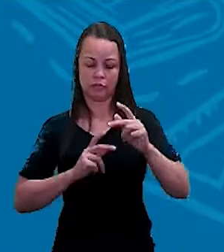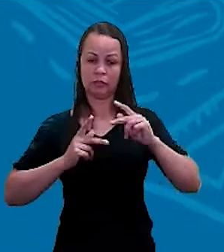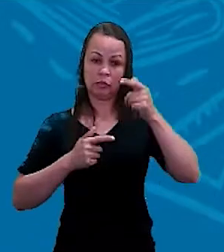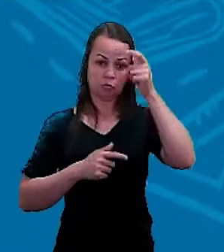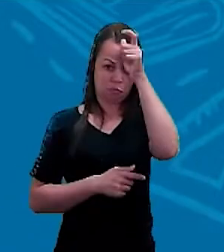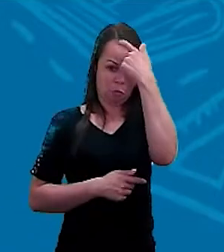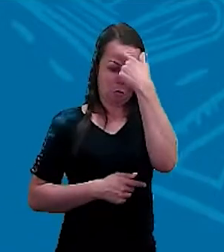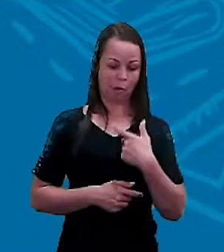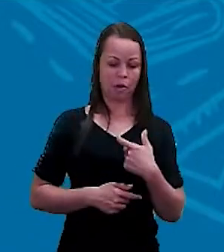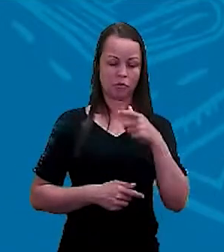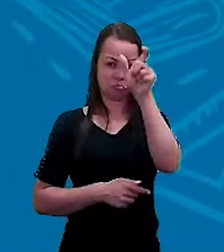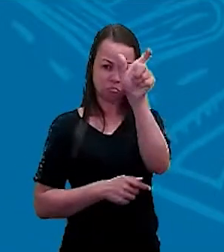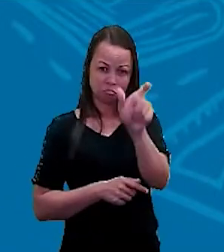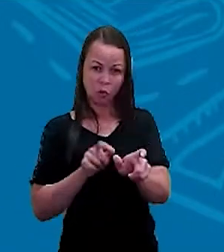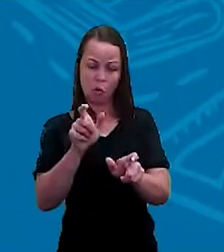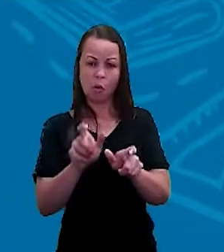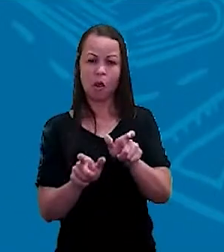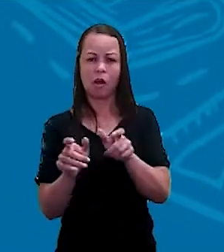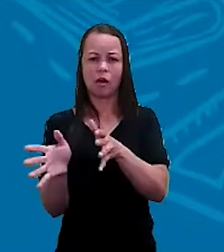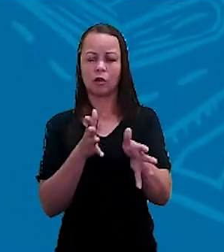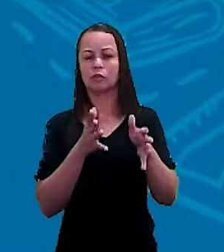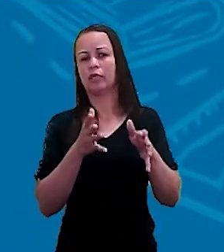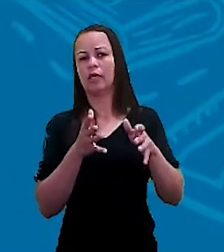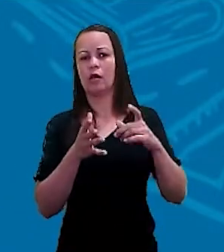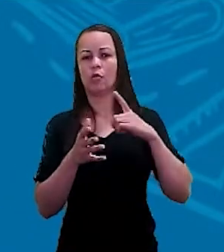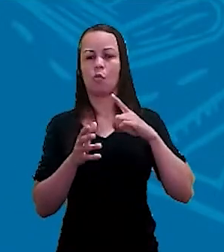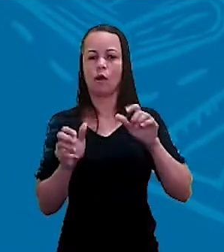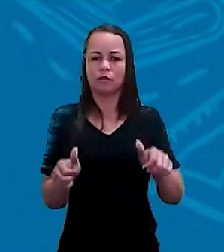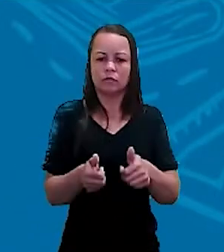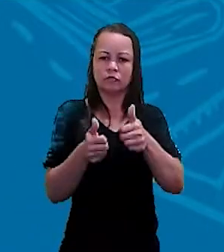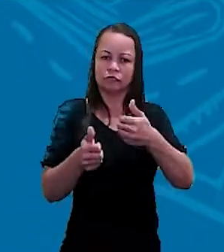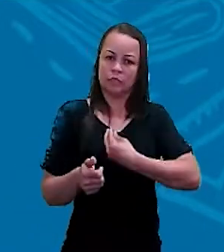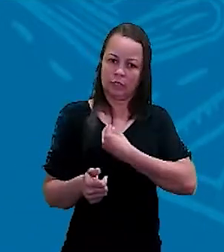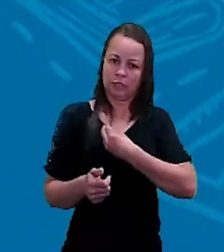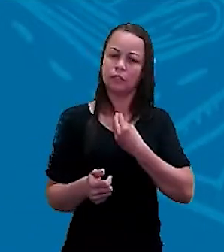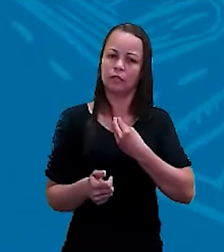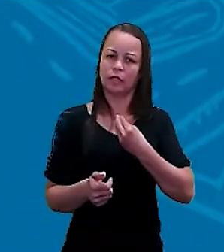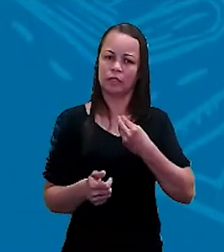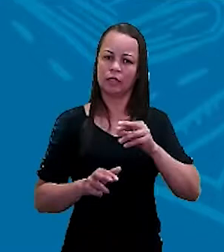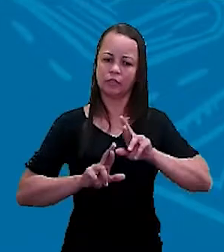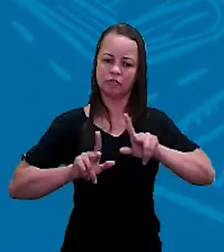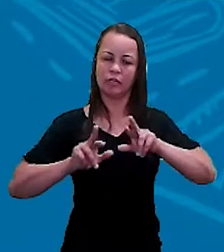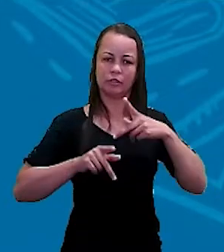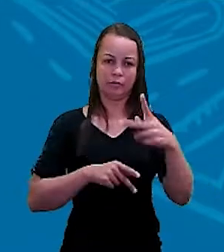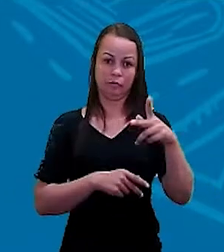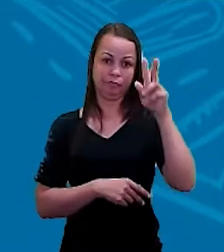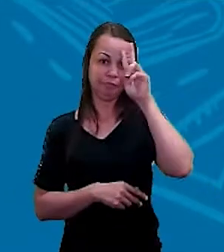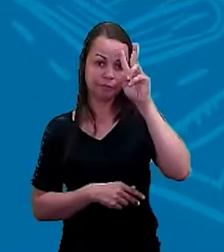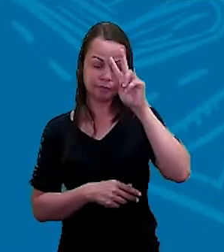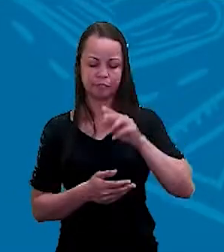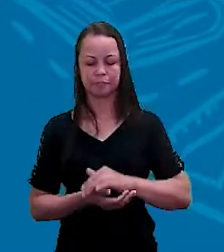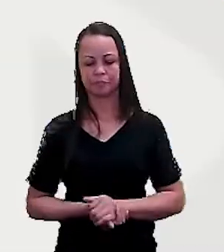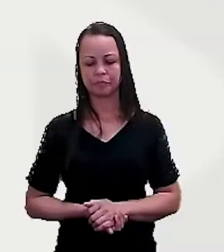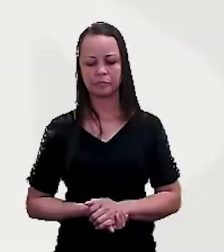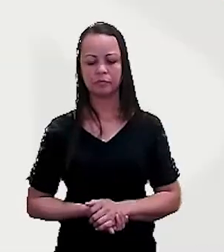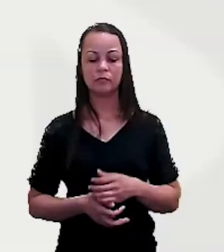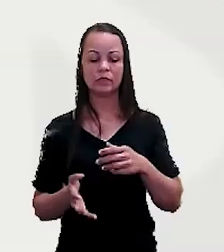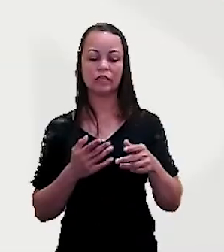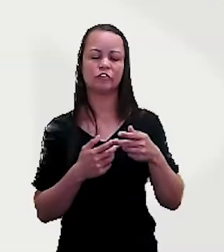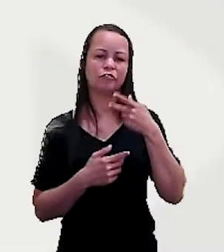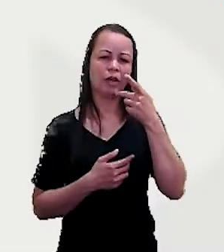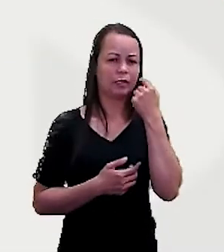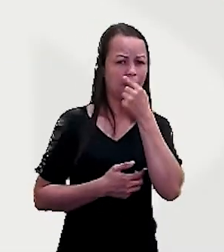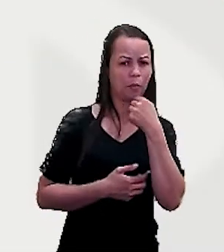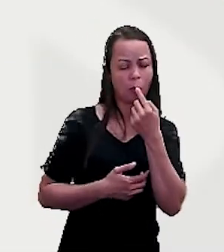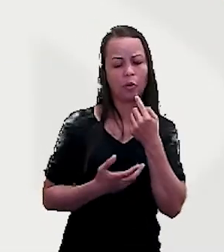pessoa que tenha uma qualidade de vida que faz toda a diferença na tua história. E aí, falando da boca, a gente vai falar também um pouquinho da faringe,